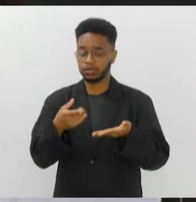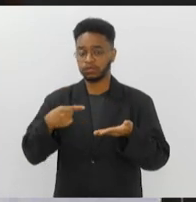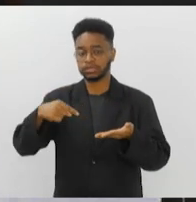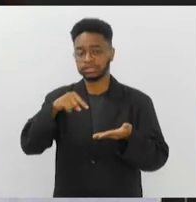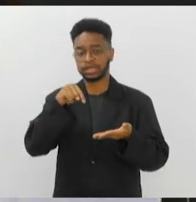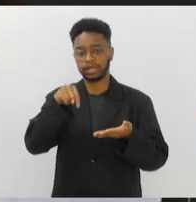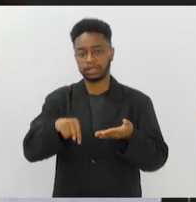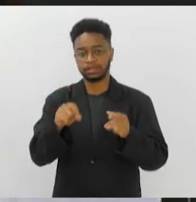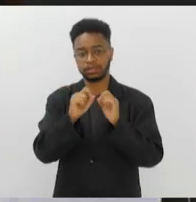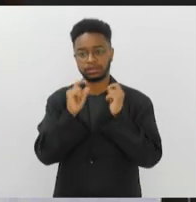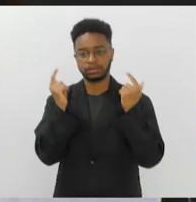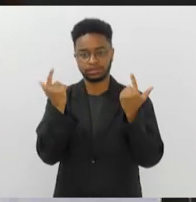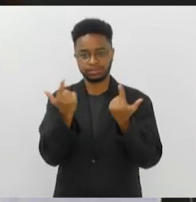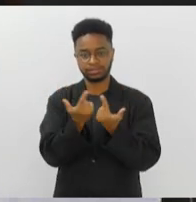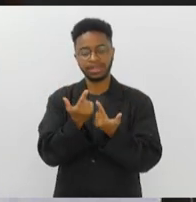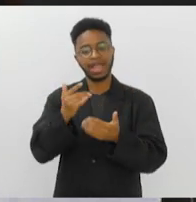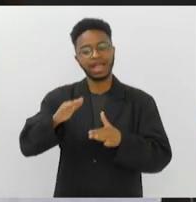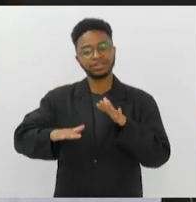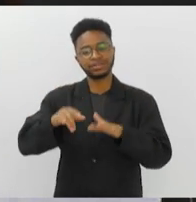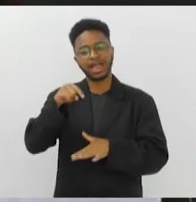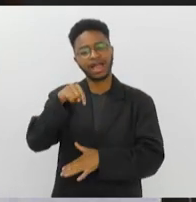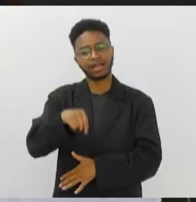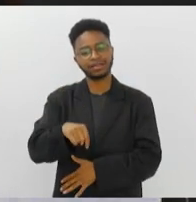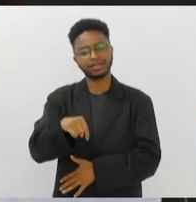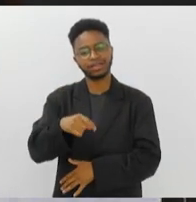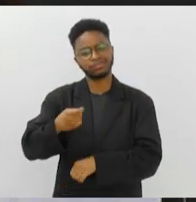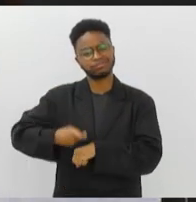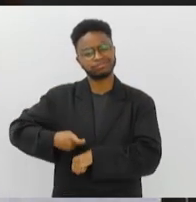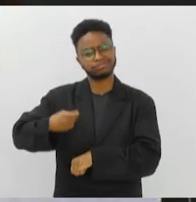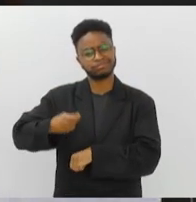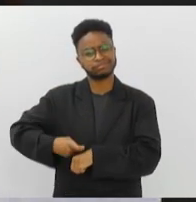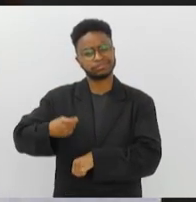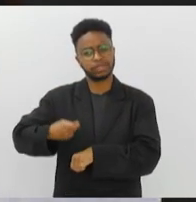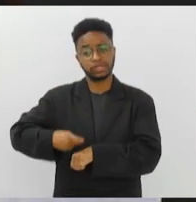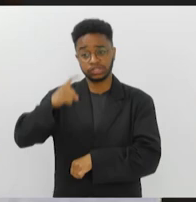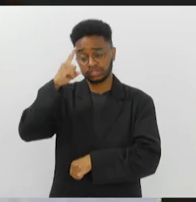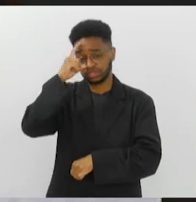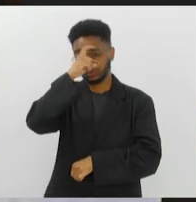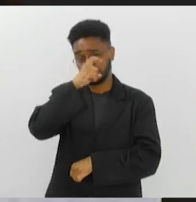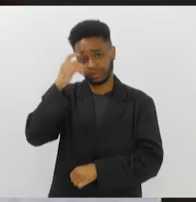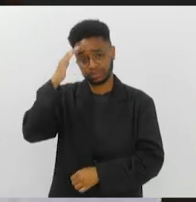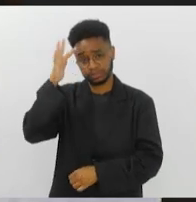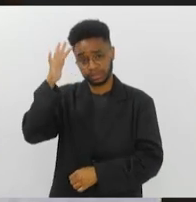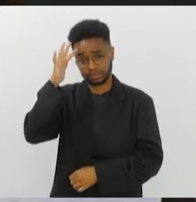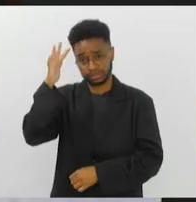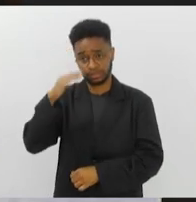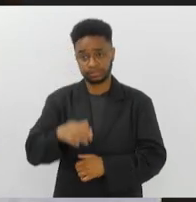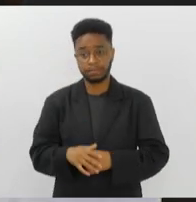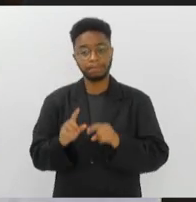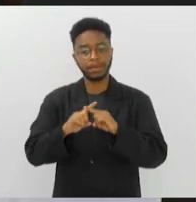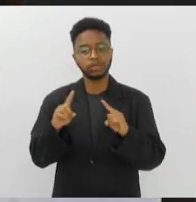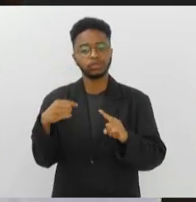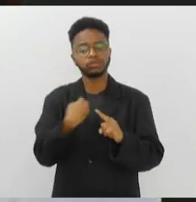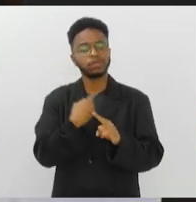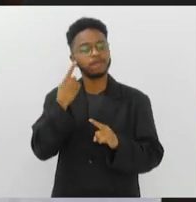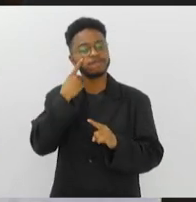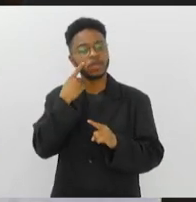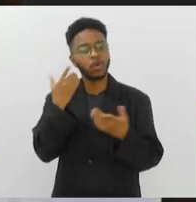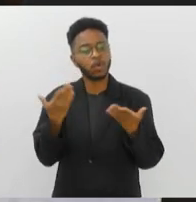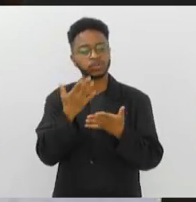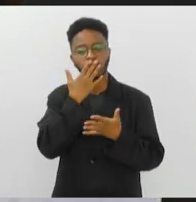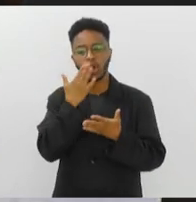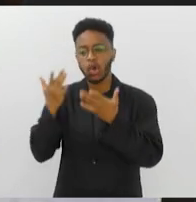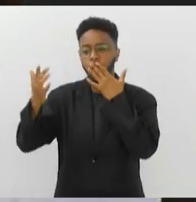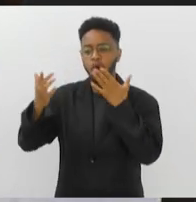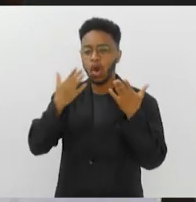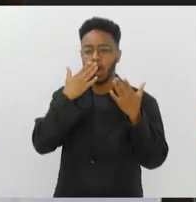Assembleia. Tem dias aqui que são de uma dureza que é difícil de imaginar. E a gente vê esse plenário tão colorido, esse